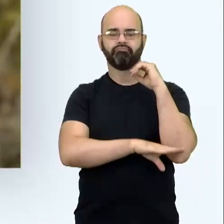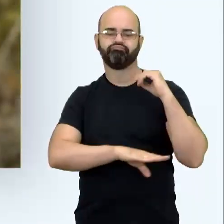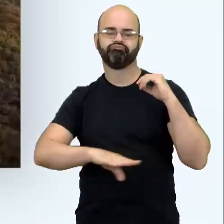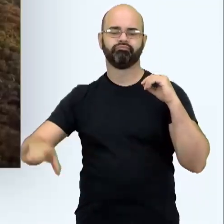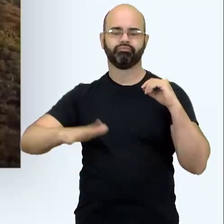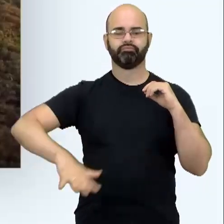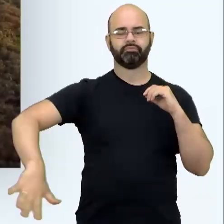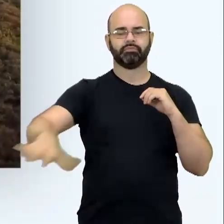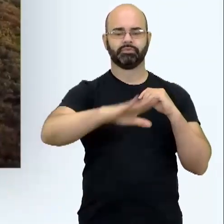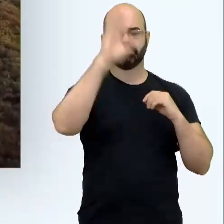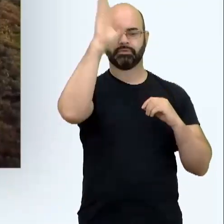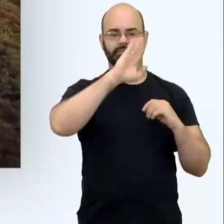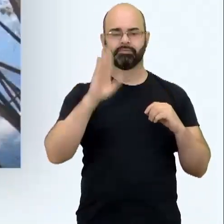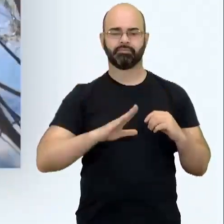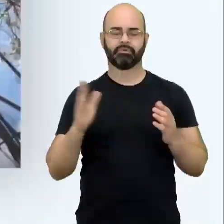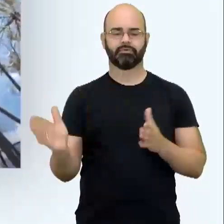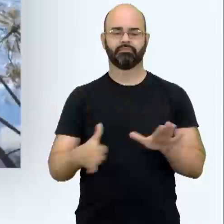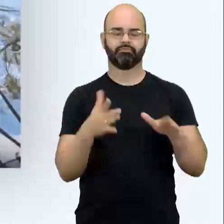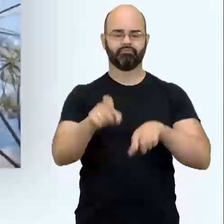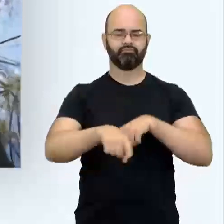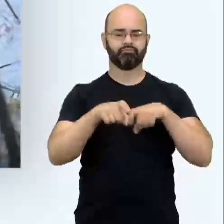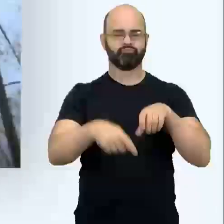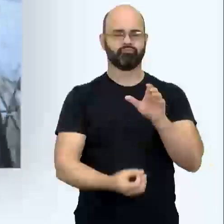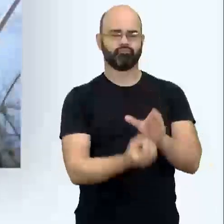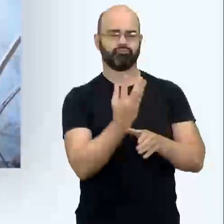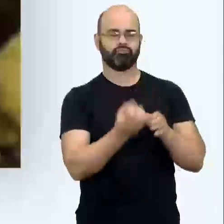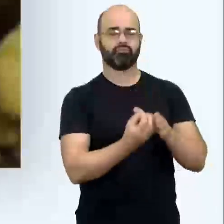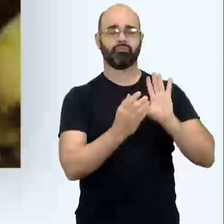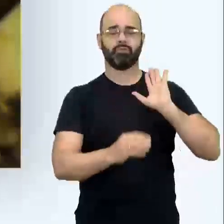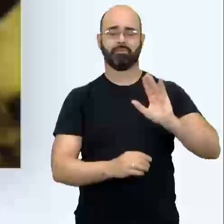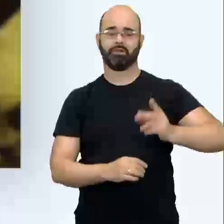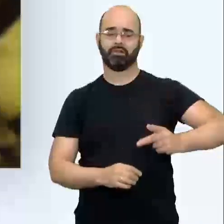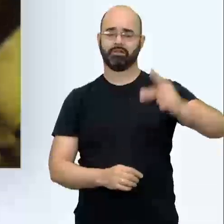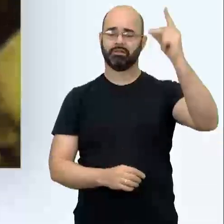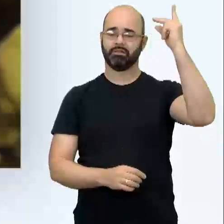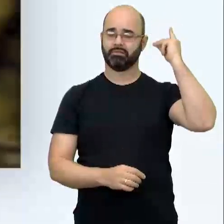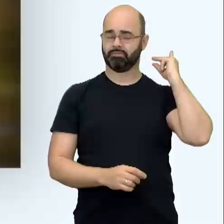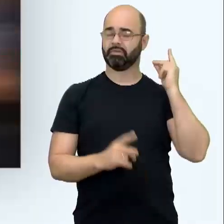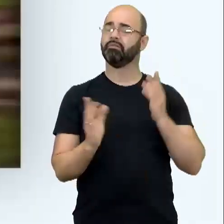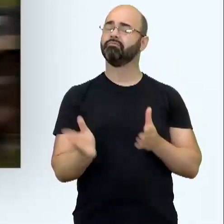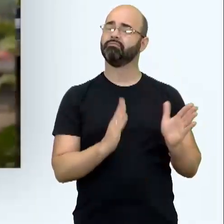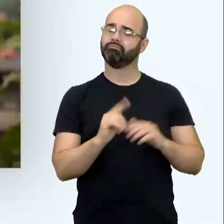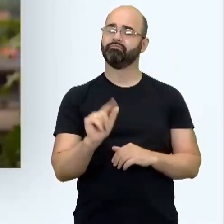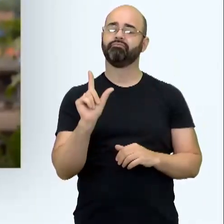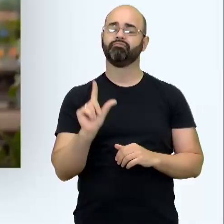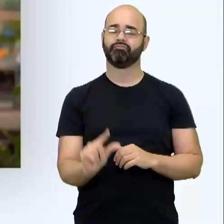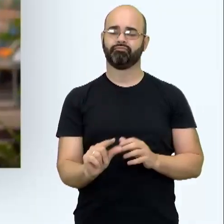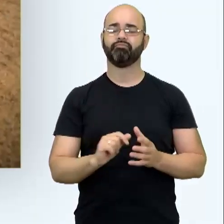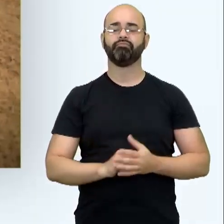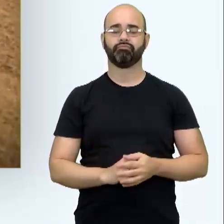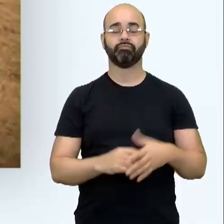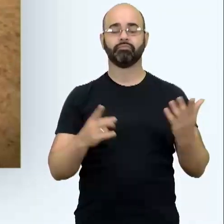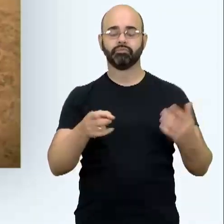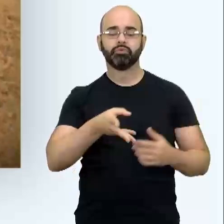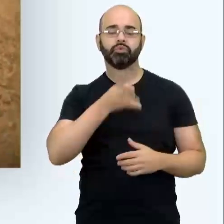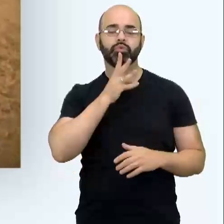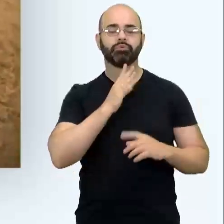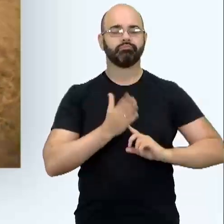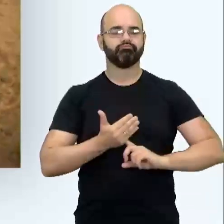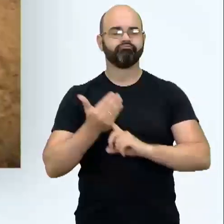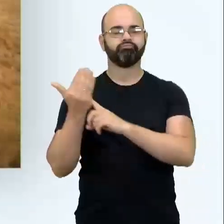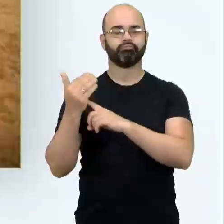uma região de grande produção agrícola, mas que no passado era sinônimo de baixa produtividade. O conhecimento e a